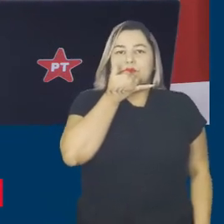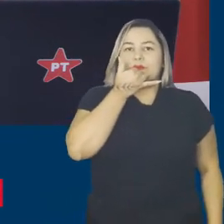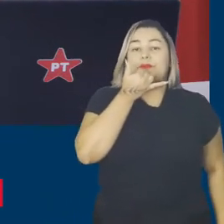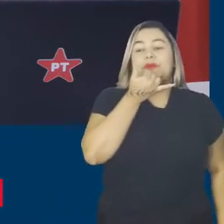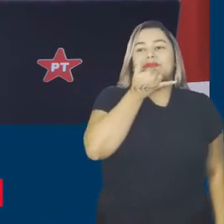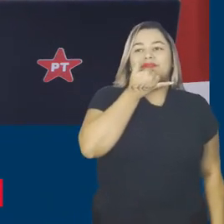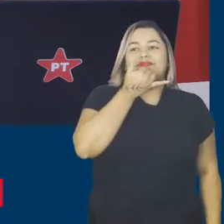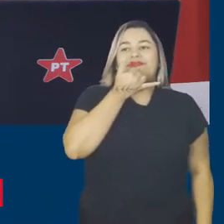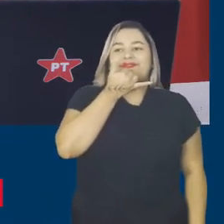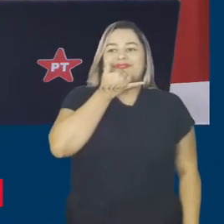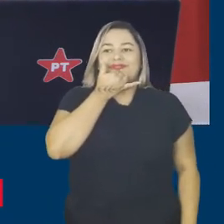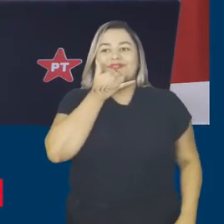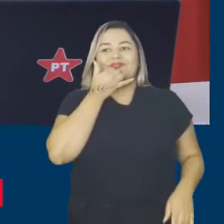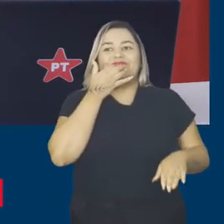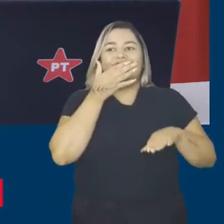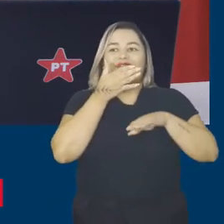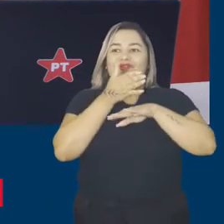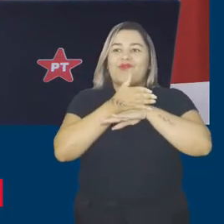Perdão entrar